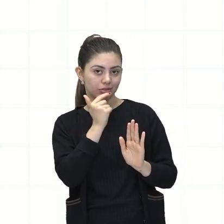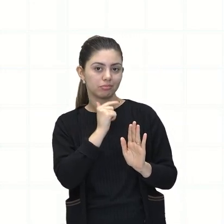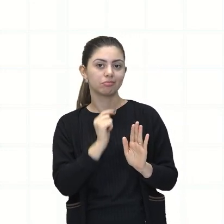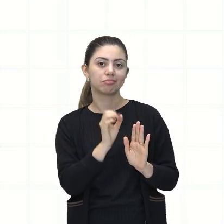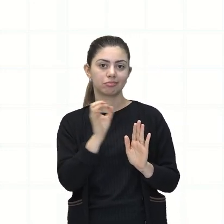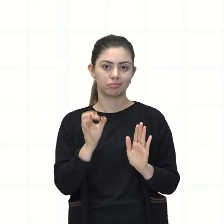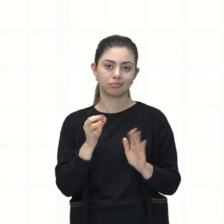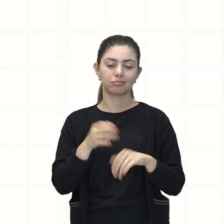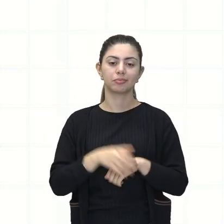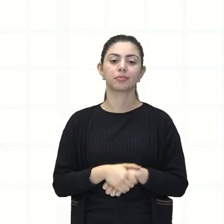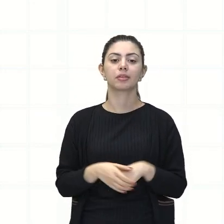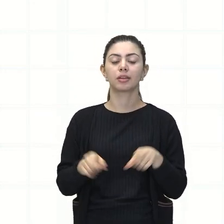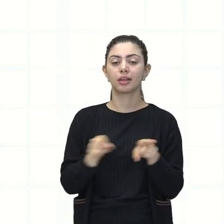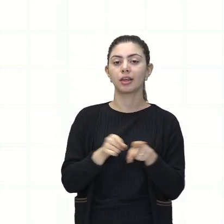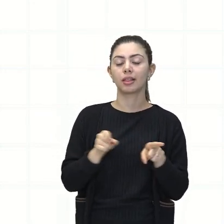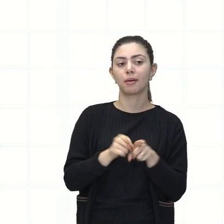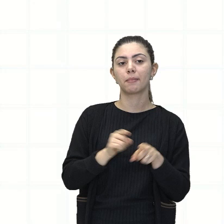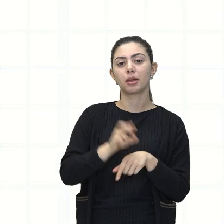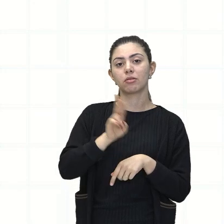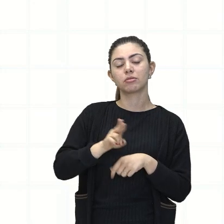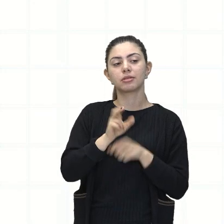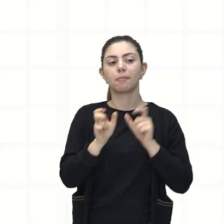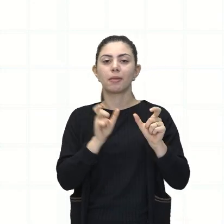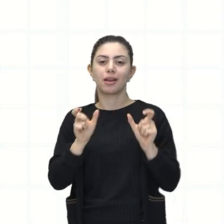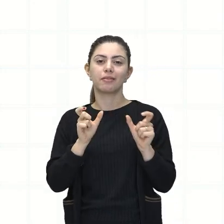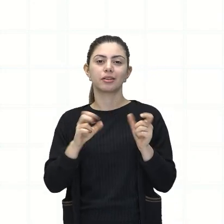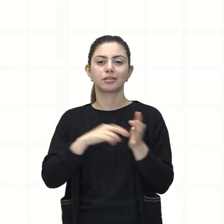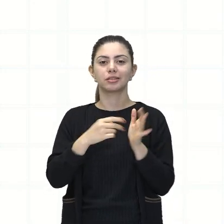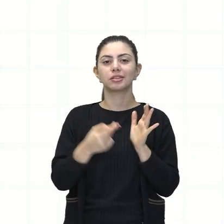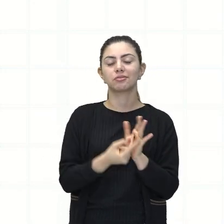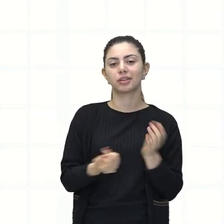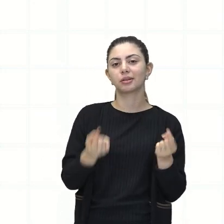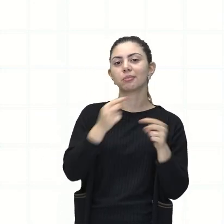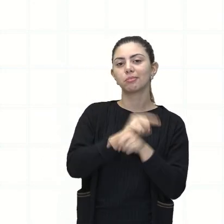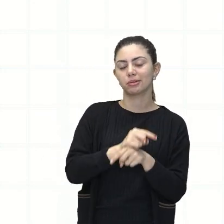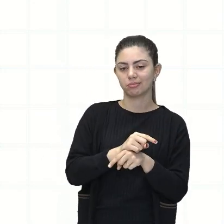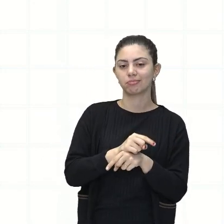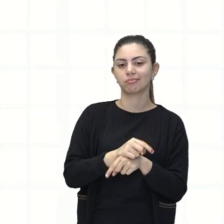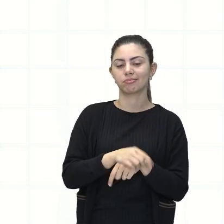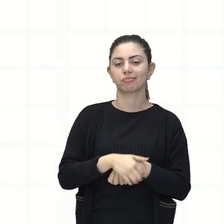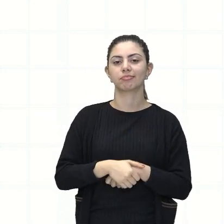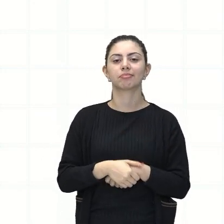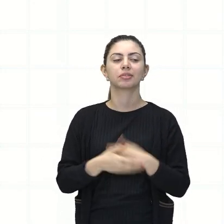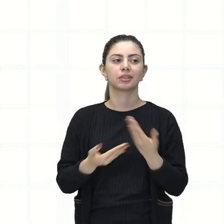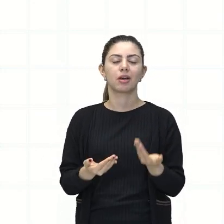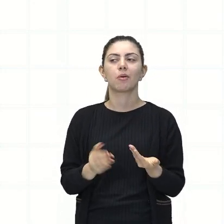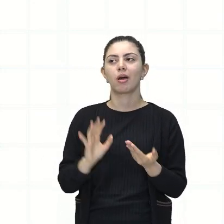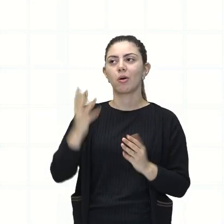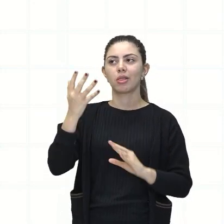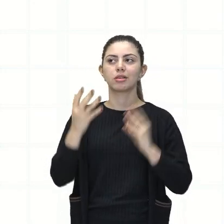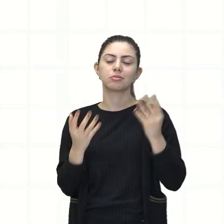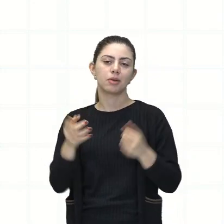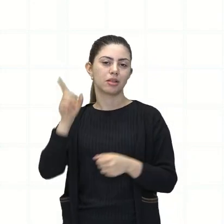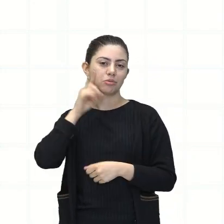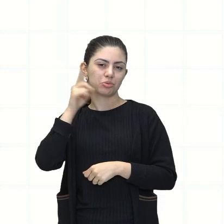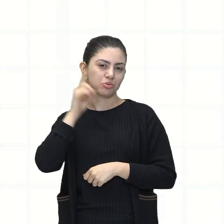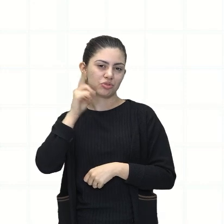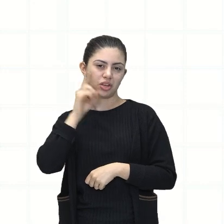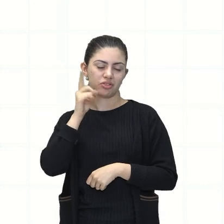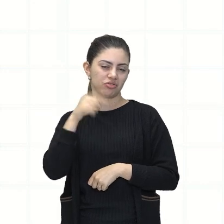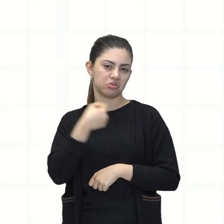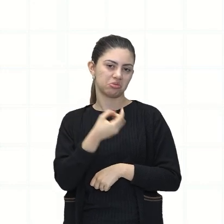certo? E o sarcasmo, certo? Ele faz uma ironia a respeito de fatos do cotidiano, do dia a